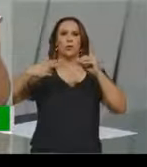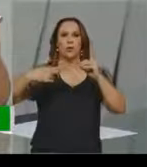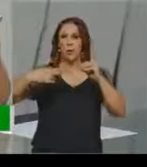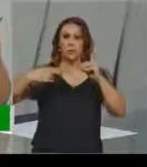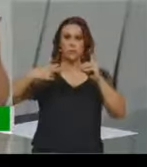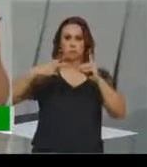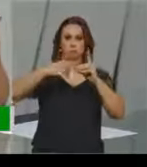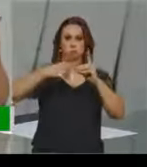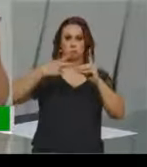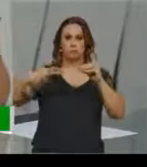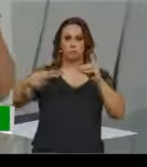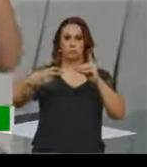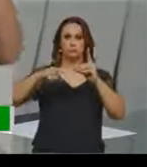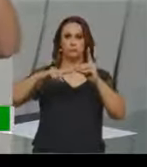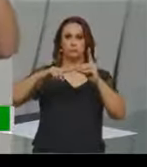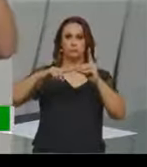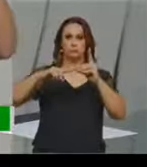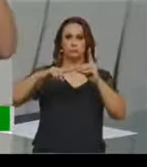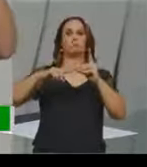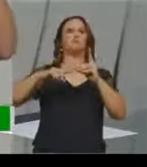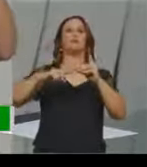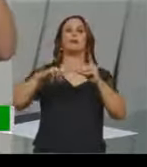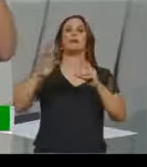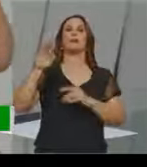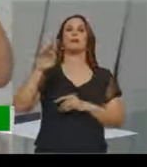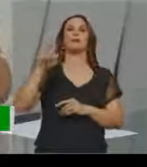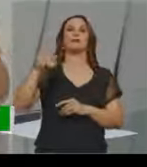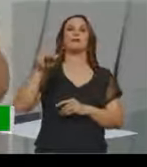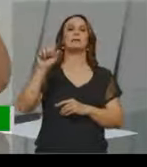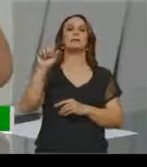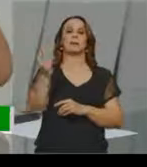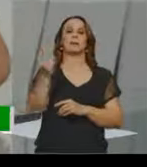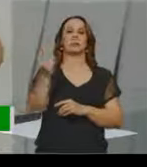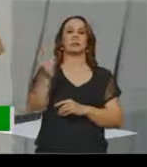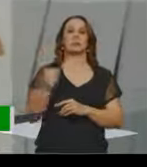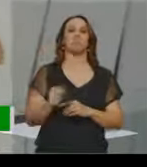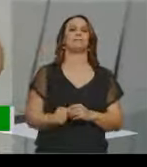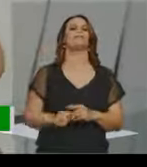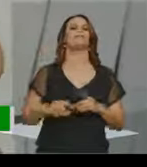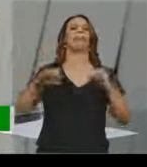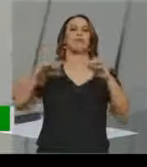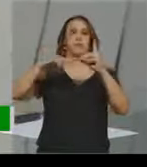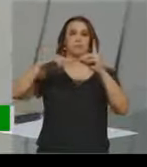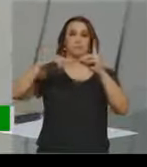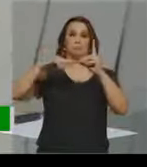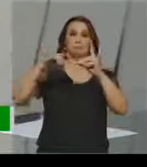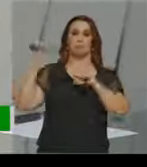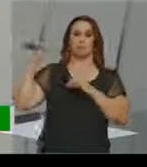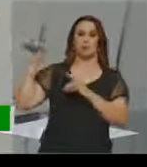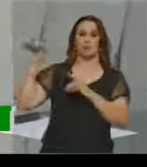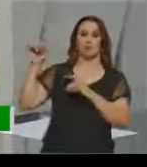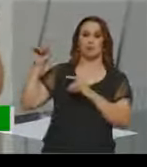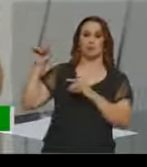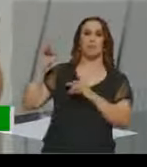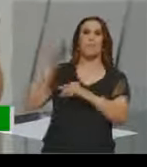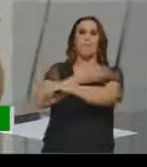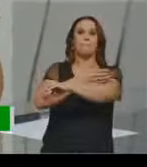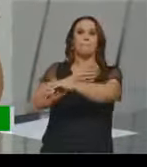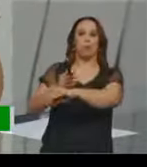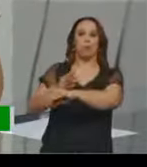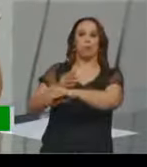eu pegasse essa bolinha amarela e colocasse aqui na branca e a branca embaixo, eu ia ter amarelo com amarelo e branco com branco. Aí